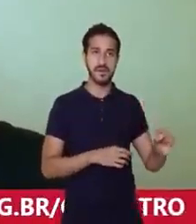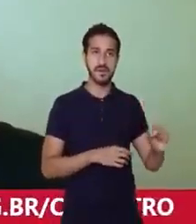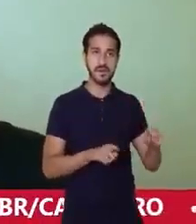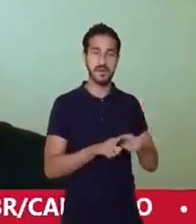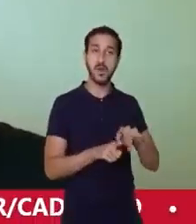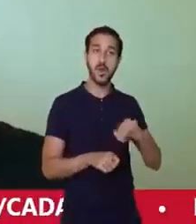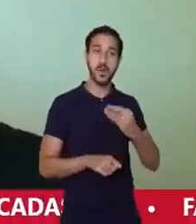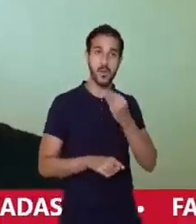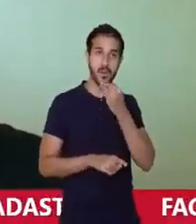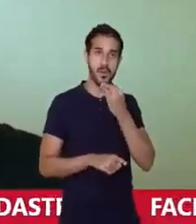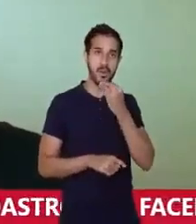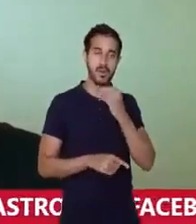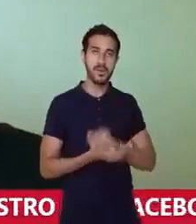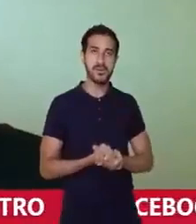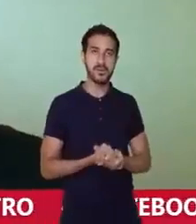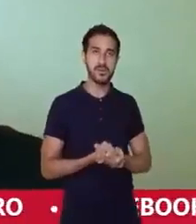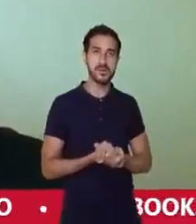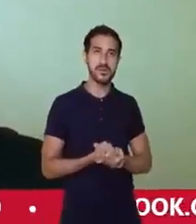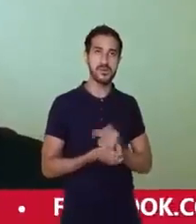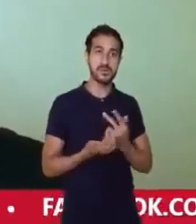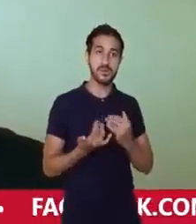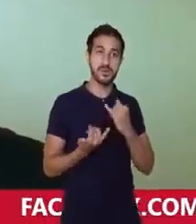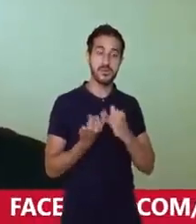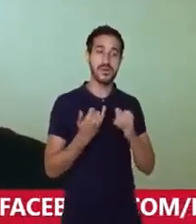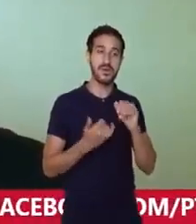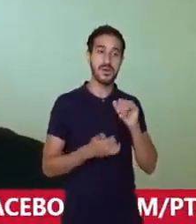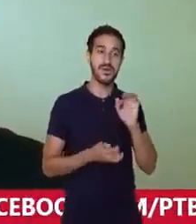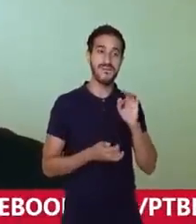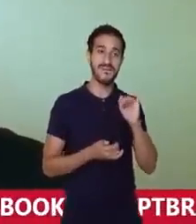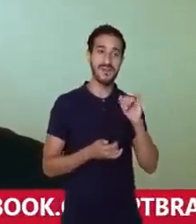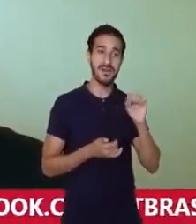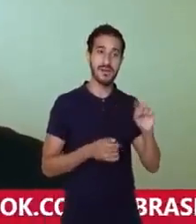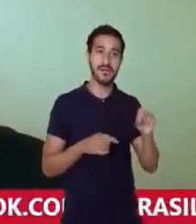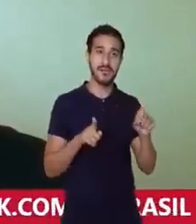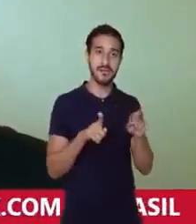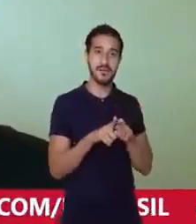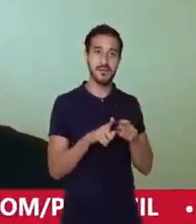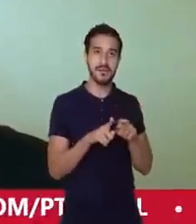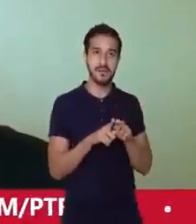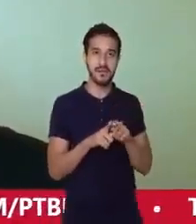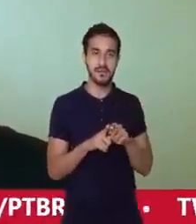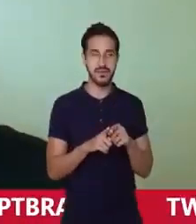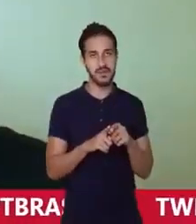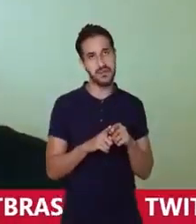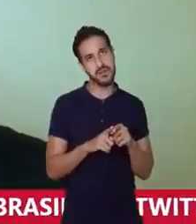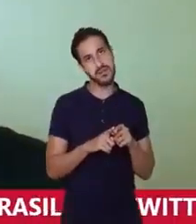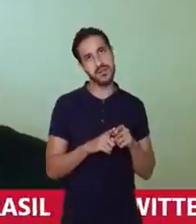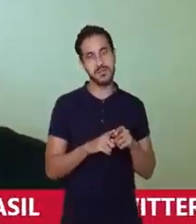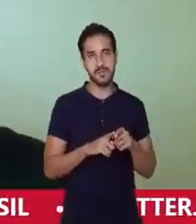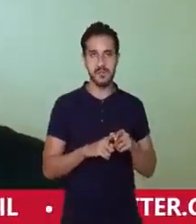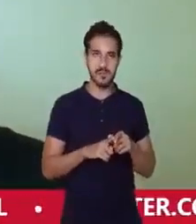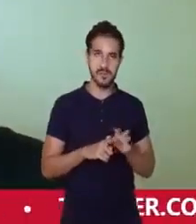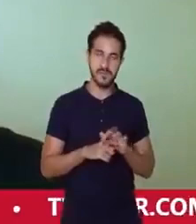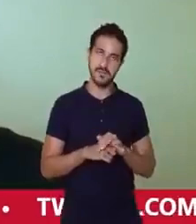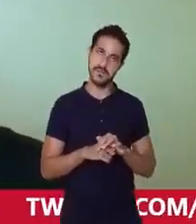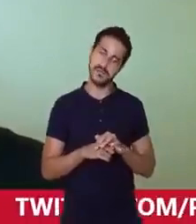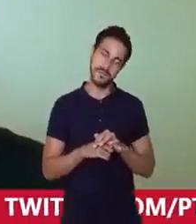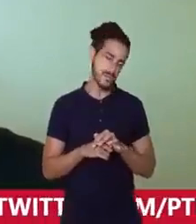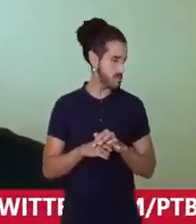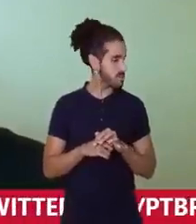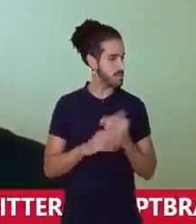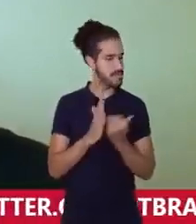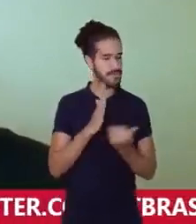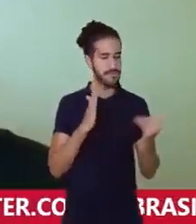vagas e as oportunidades, como o FIES também, que